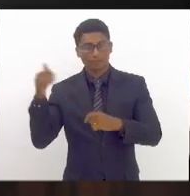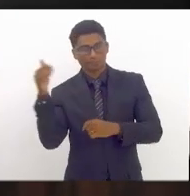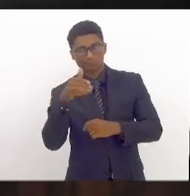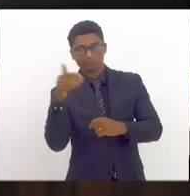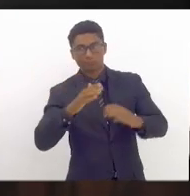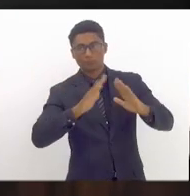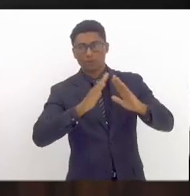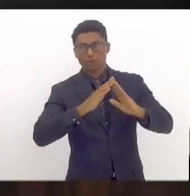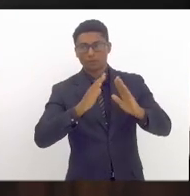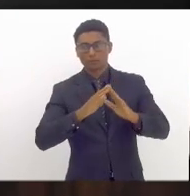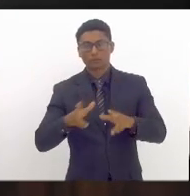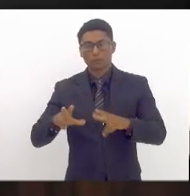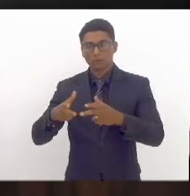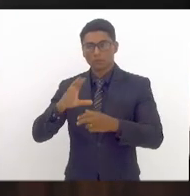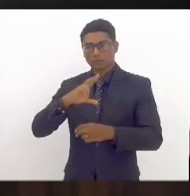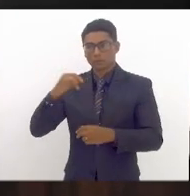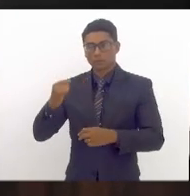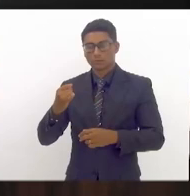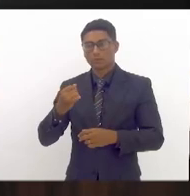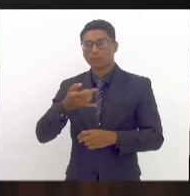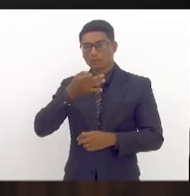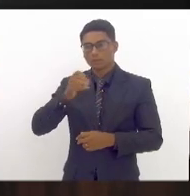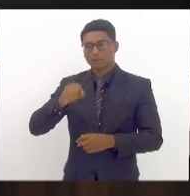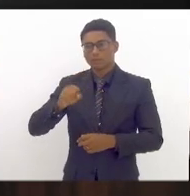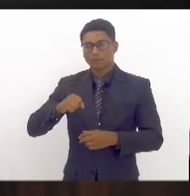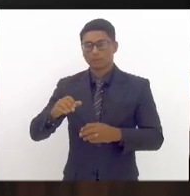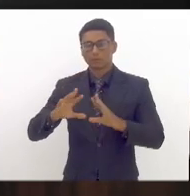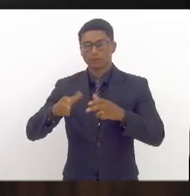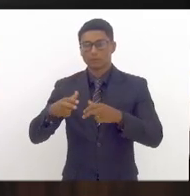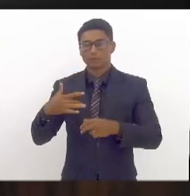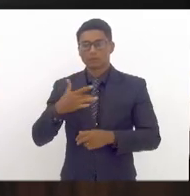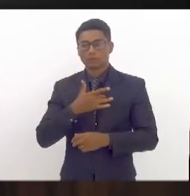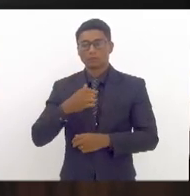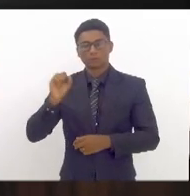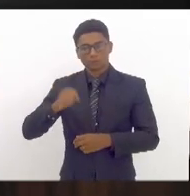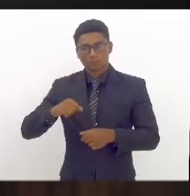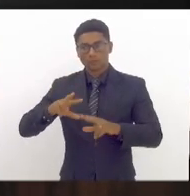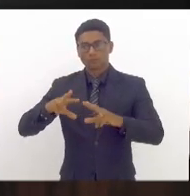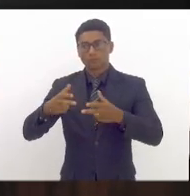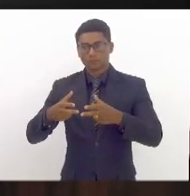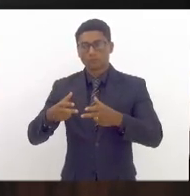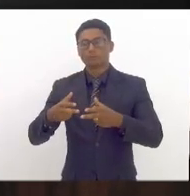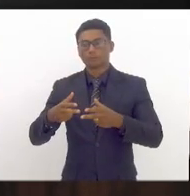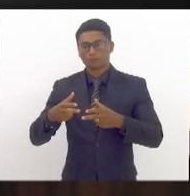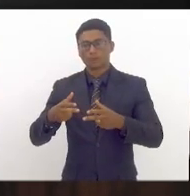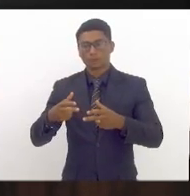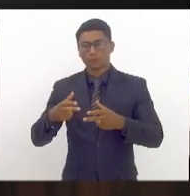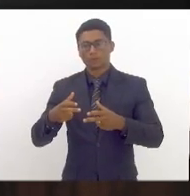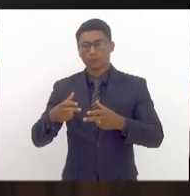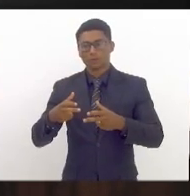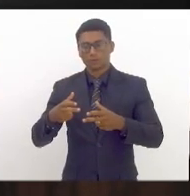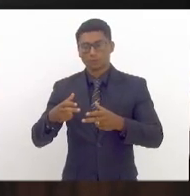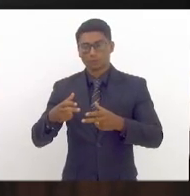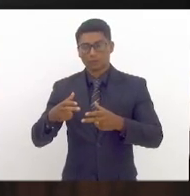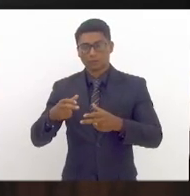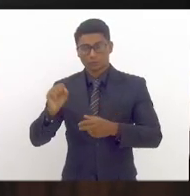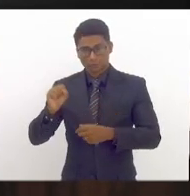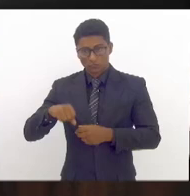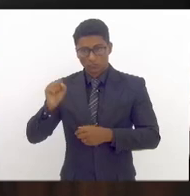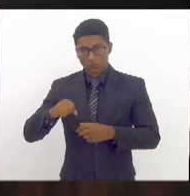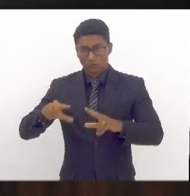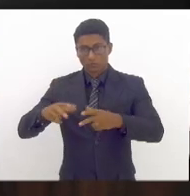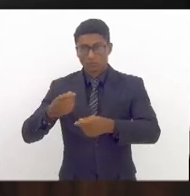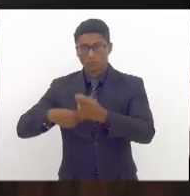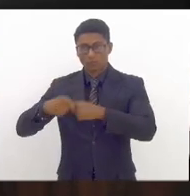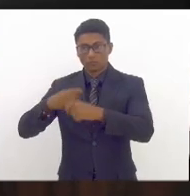pela constitucionalidade com emendas de saúde favorável, saneamento ambiental favorável, com emendas da Comissão de Constituição e Justiça. De Economia e